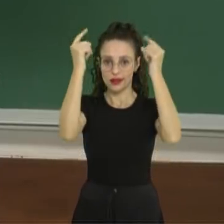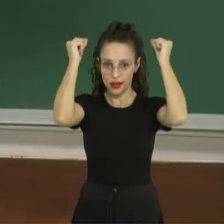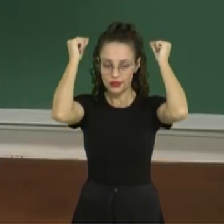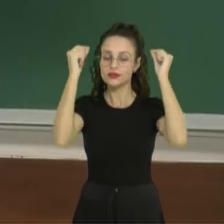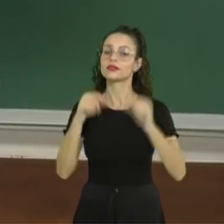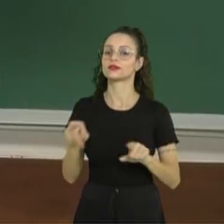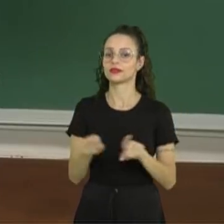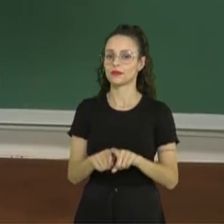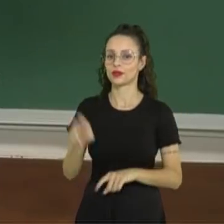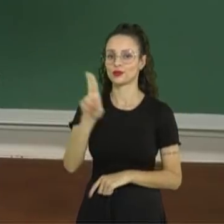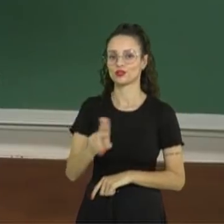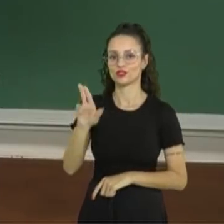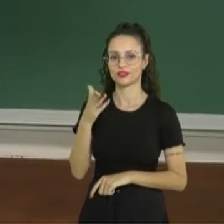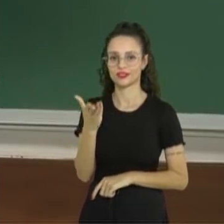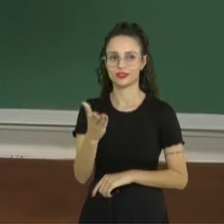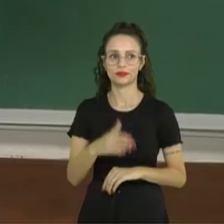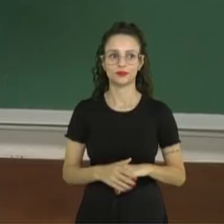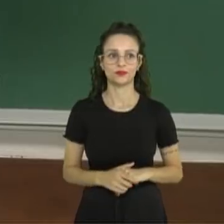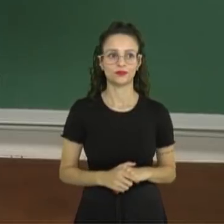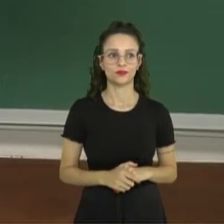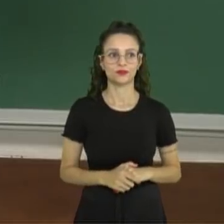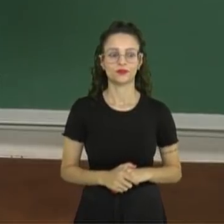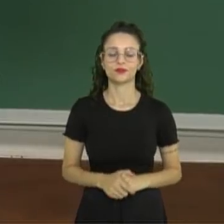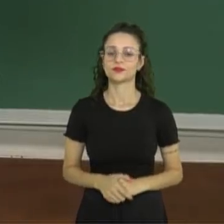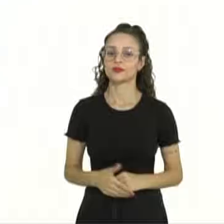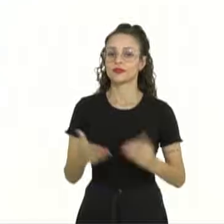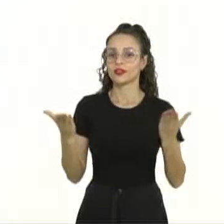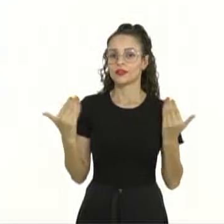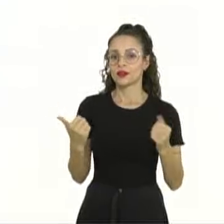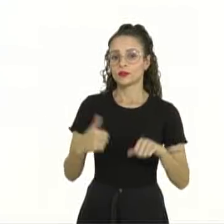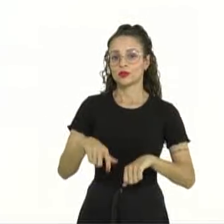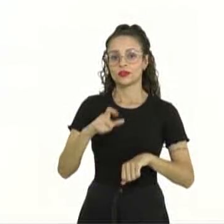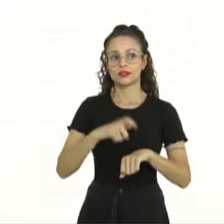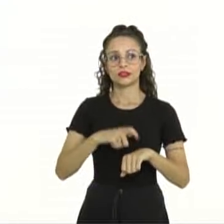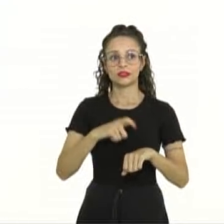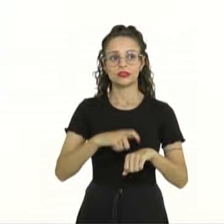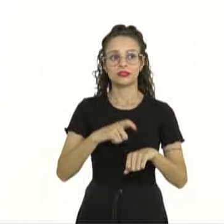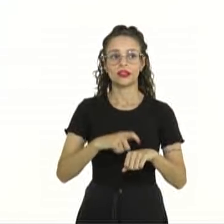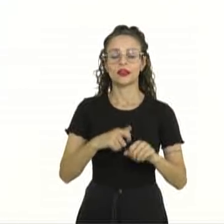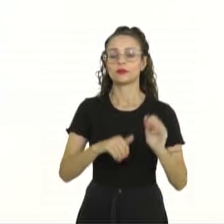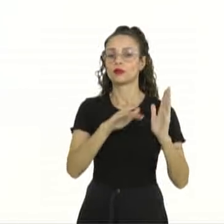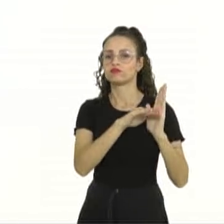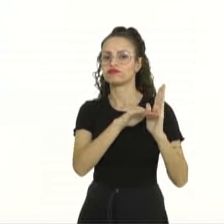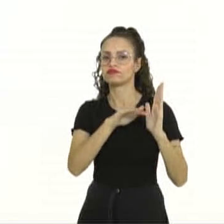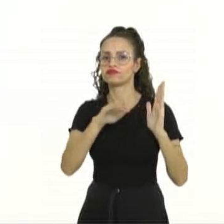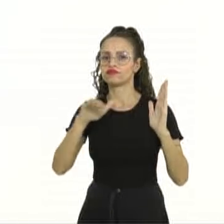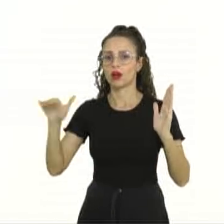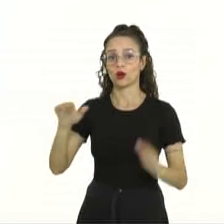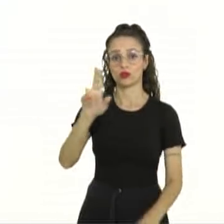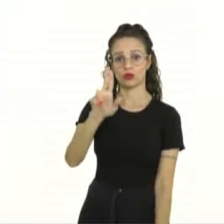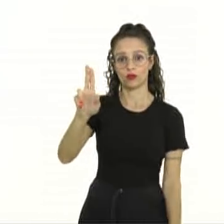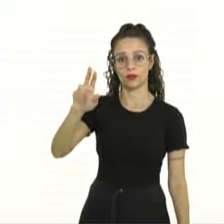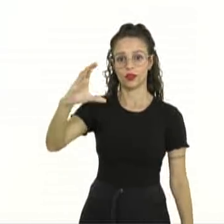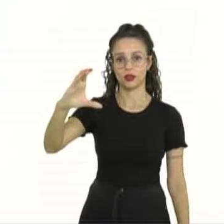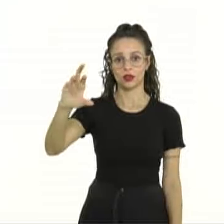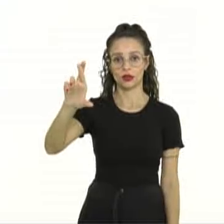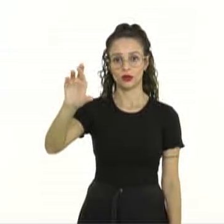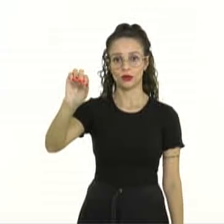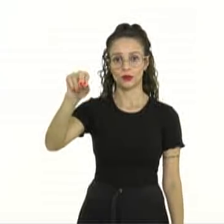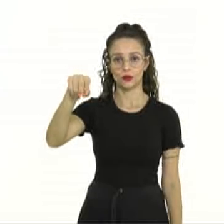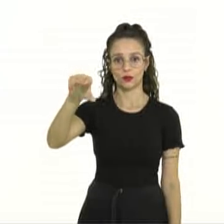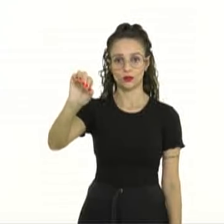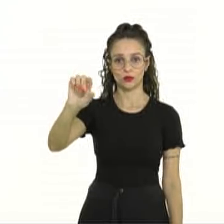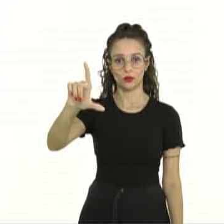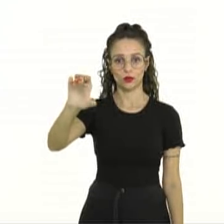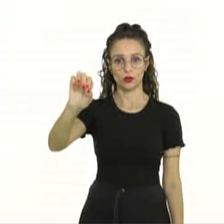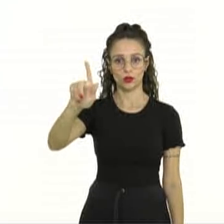também utilizavam essa invenção egípcia. Vamos então para o tempo cronológico. Entendemos como cronológico, não só